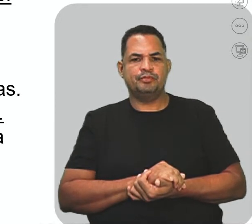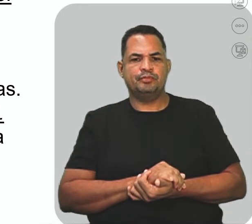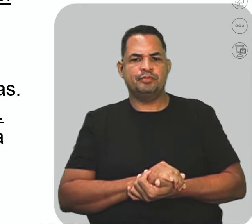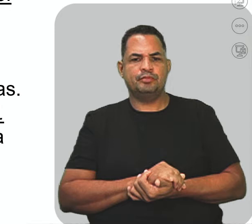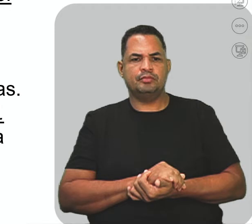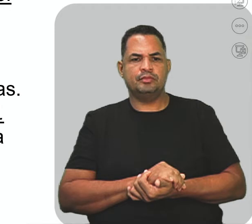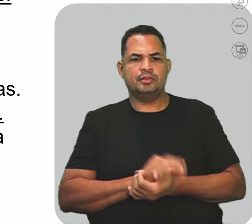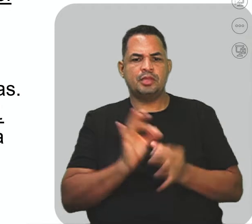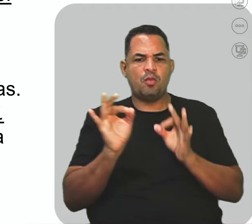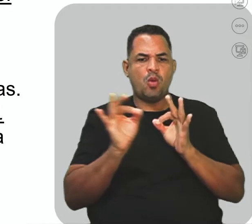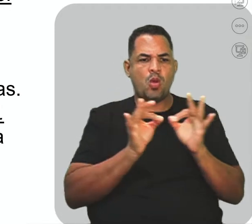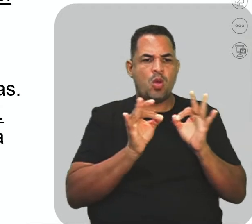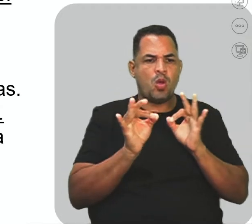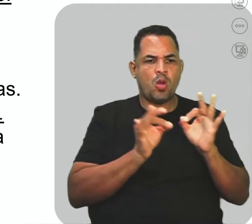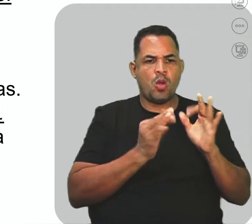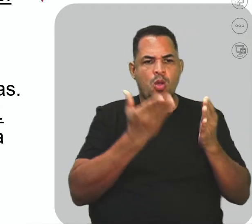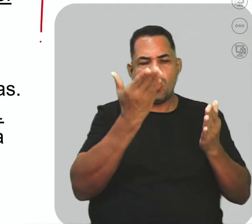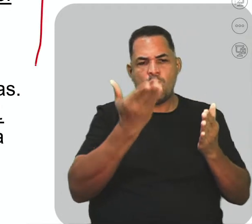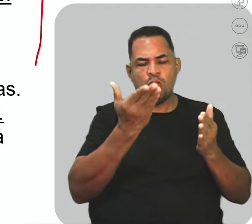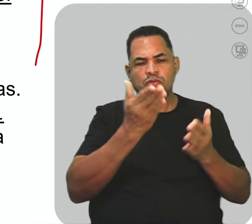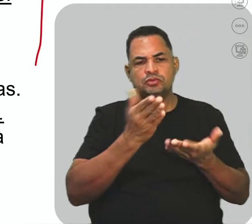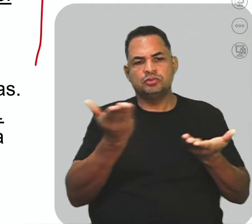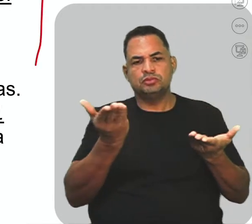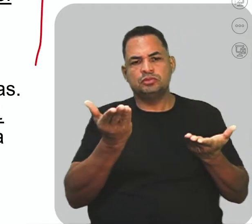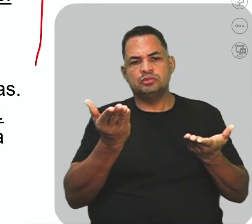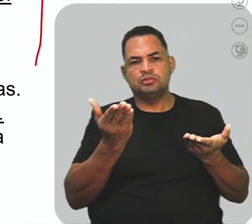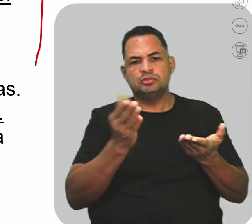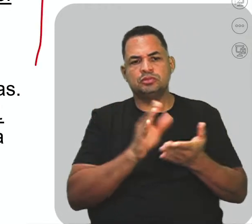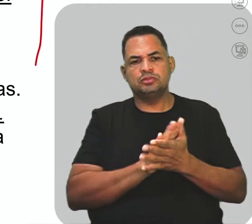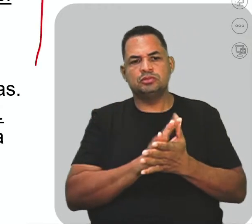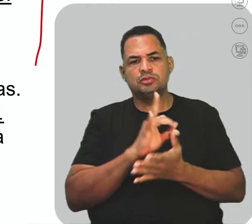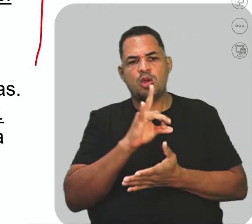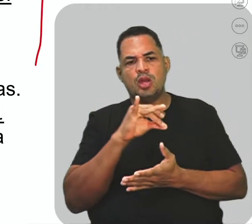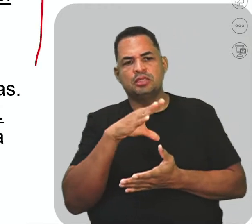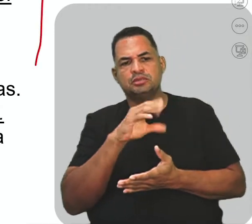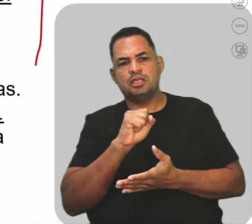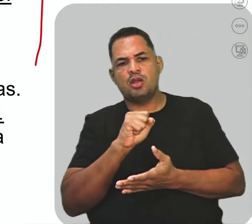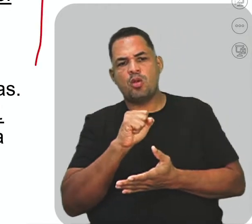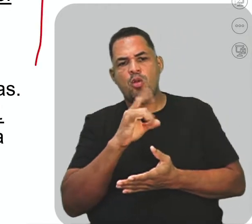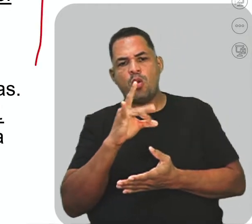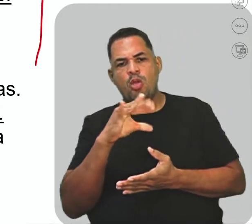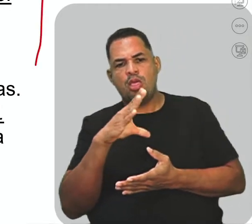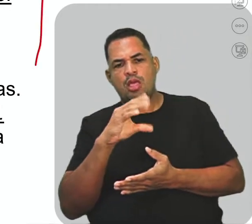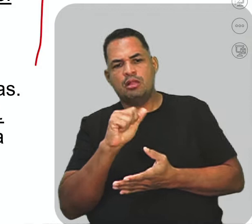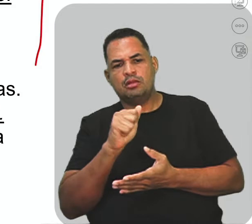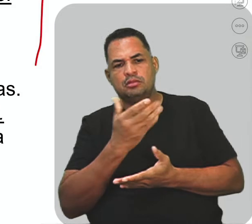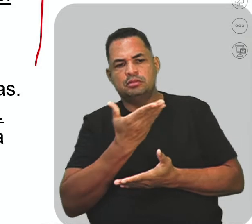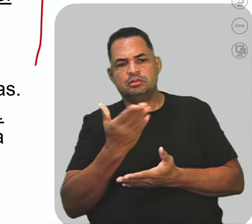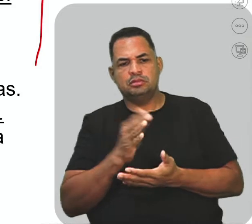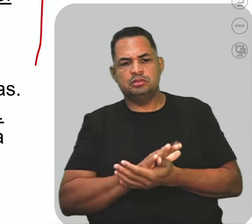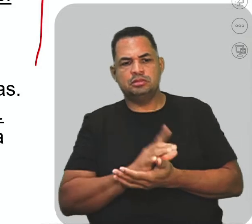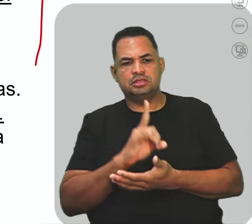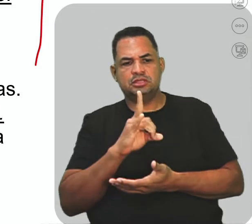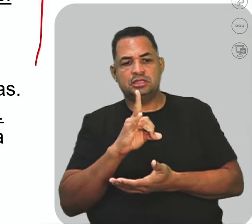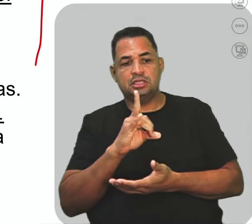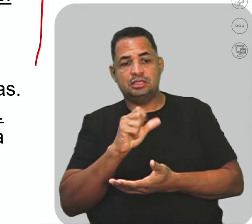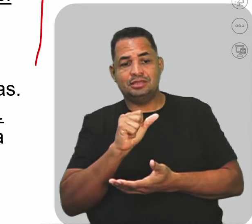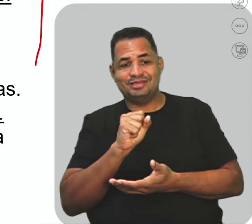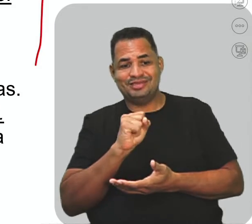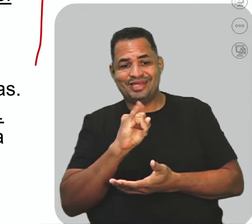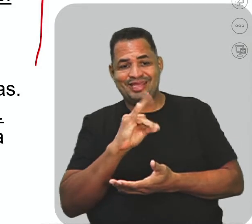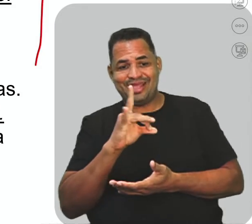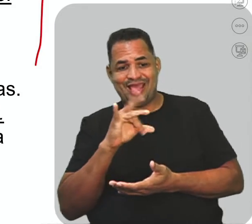uma construção aqui, em que é uma oração coordenada. Já a sindética,